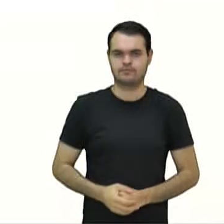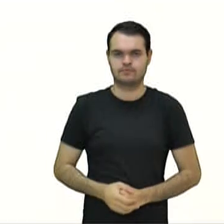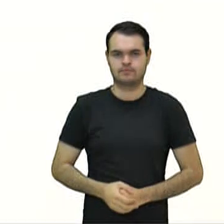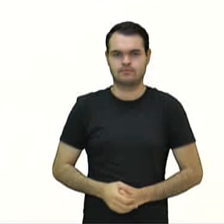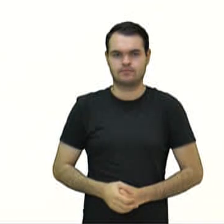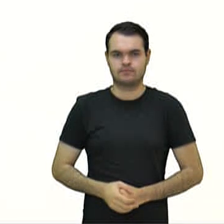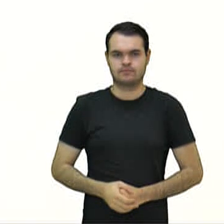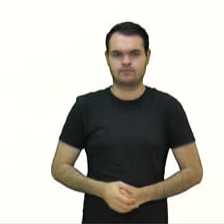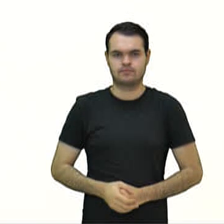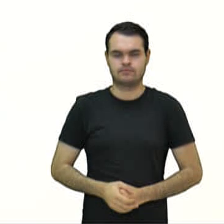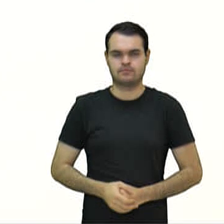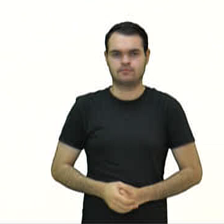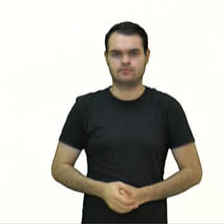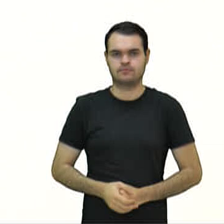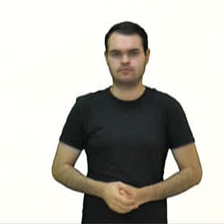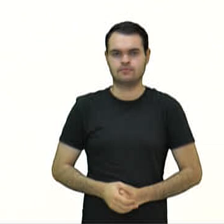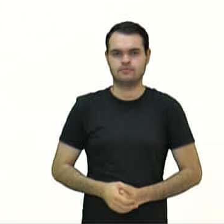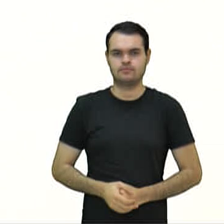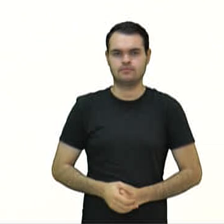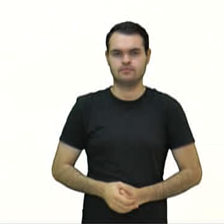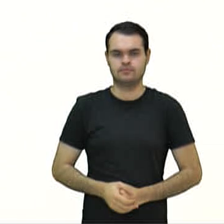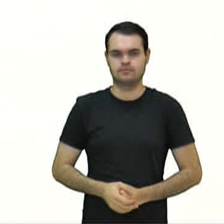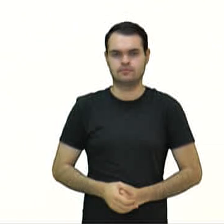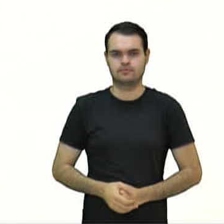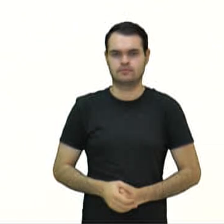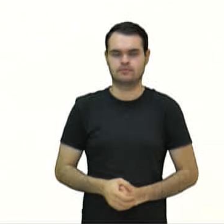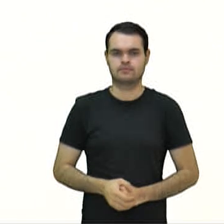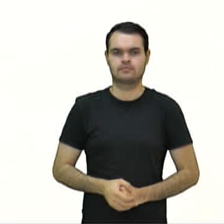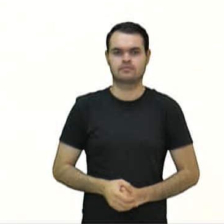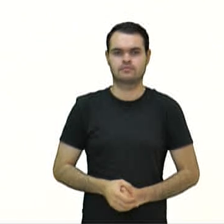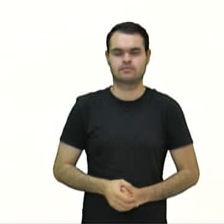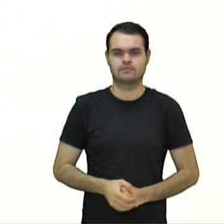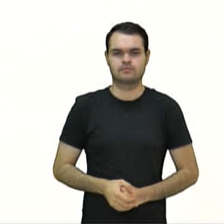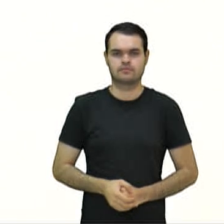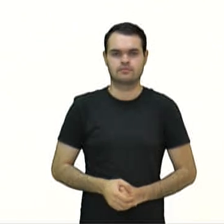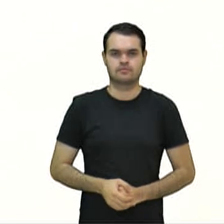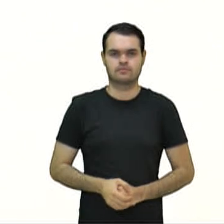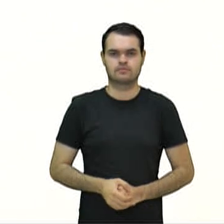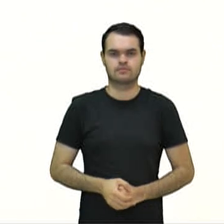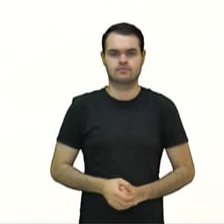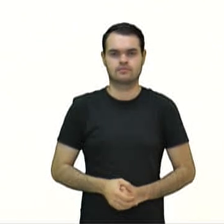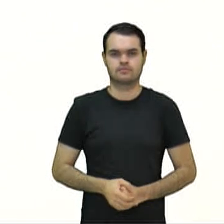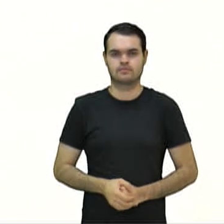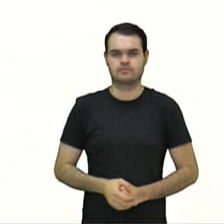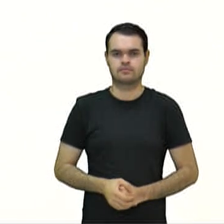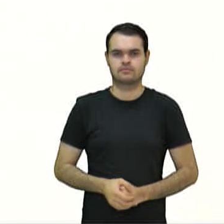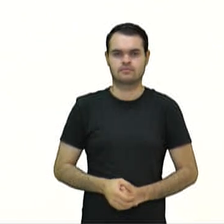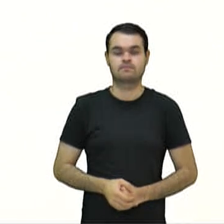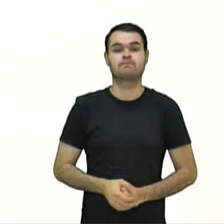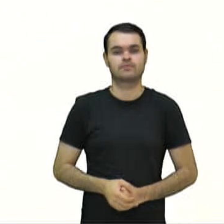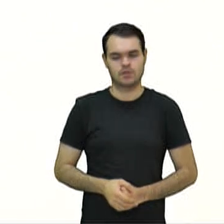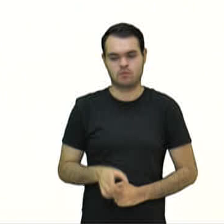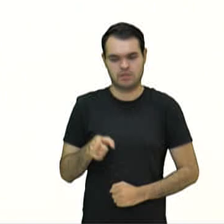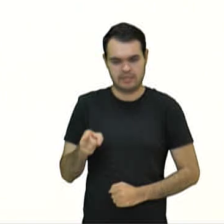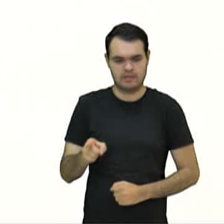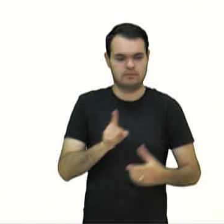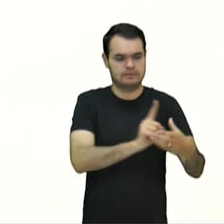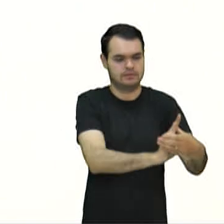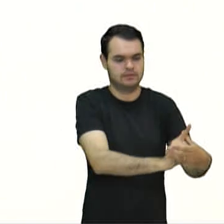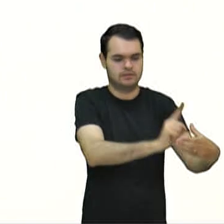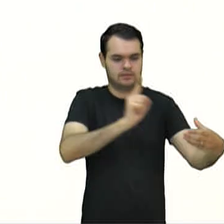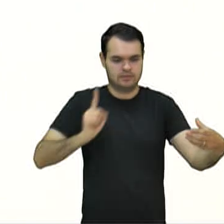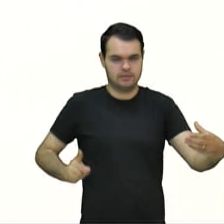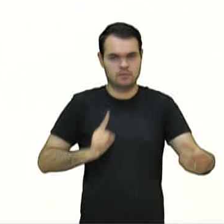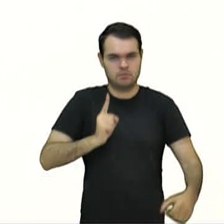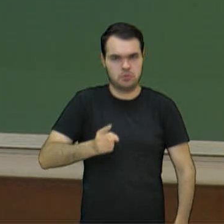and later released albums with his wife Yoko Ono, among others. Então, ele saiu dos Beatles